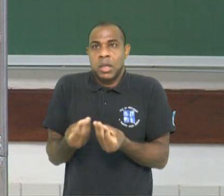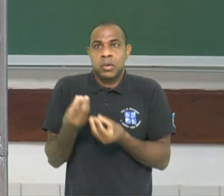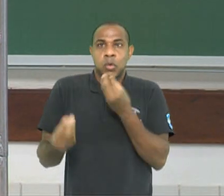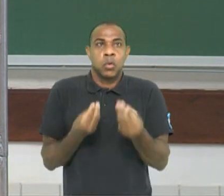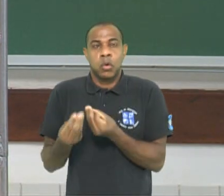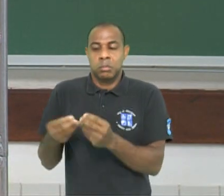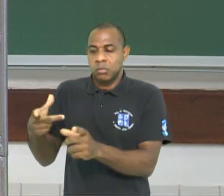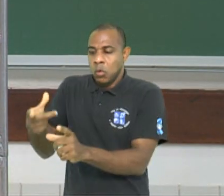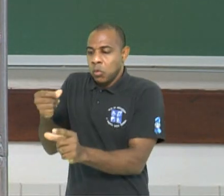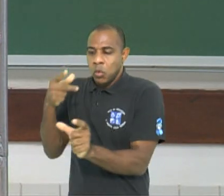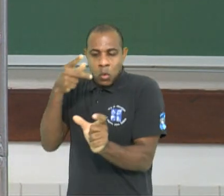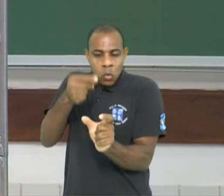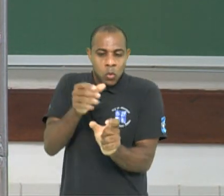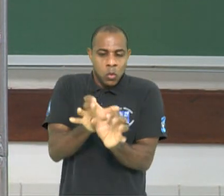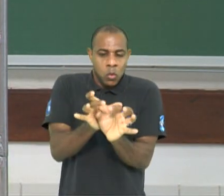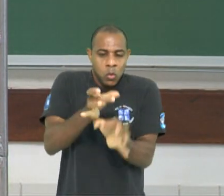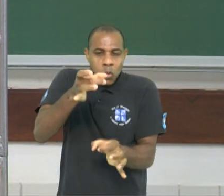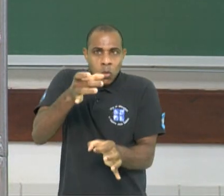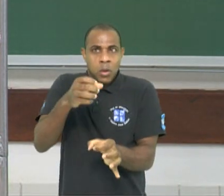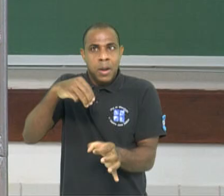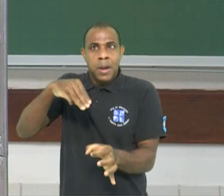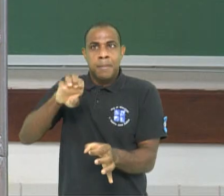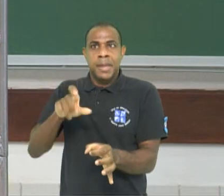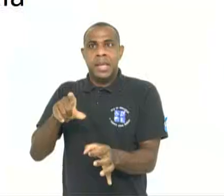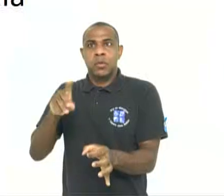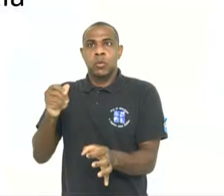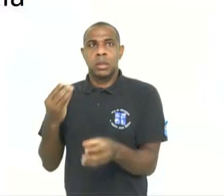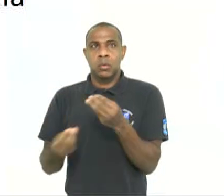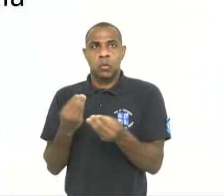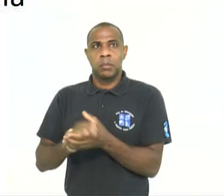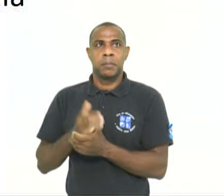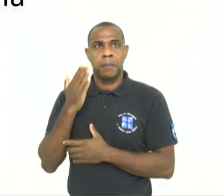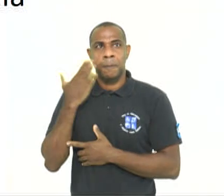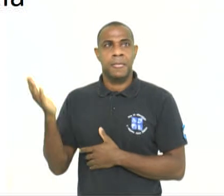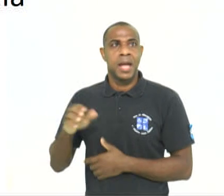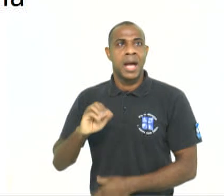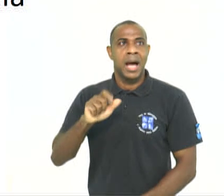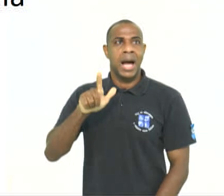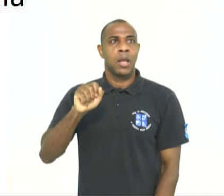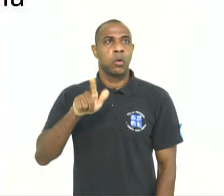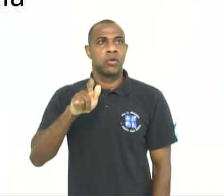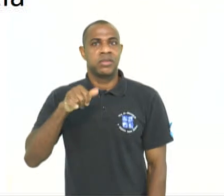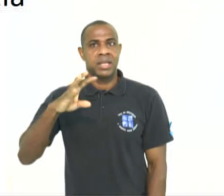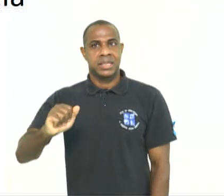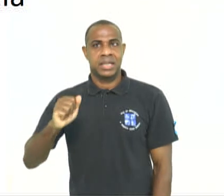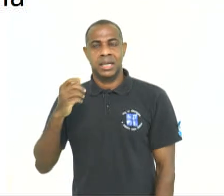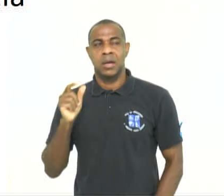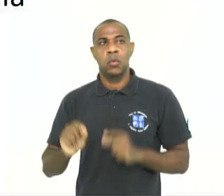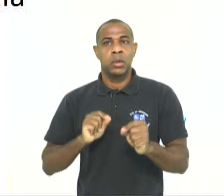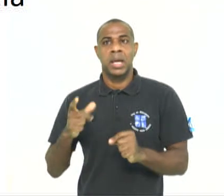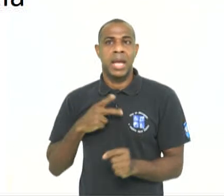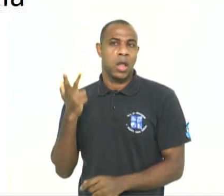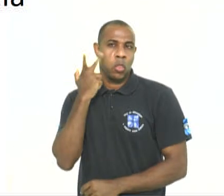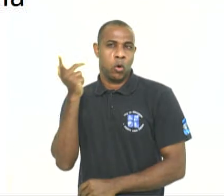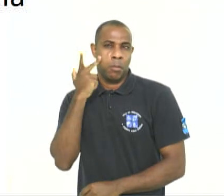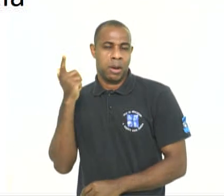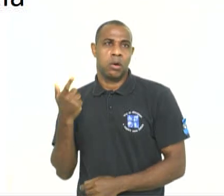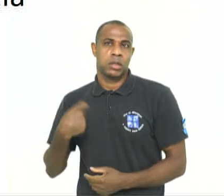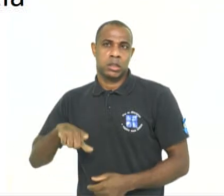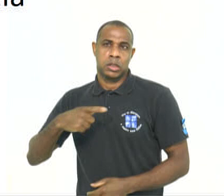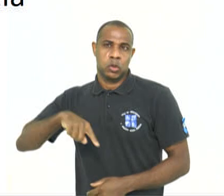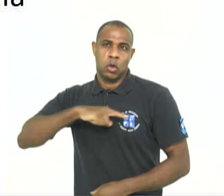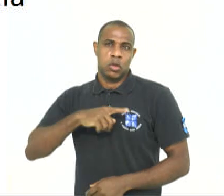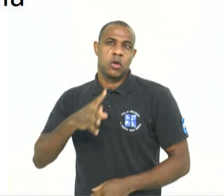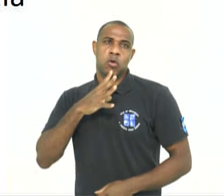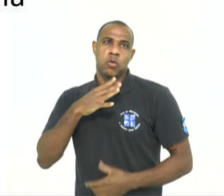transplante e tudo mais. A forma ali de origem halogênica, quando que é a forma mais comum que a gente conhece, que